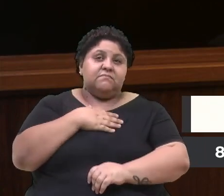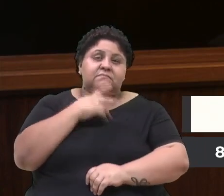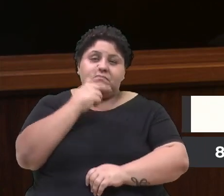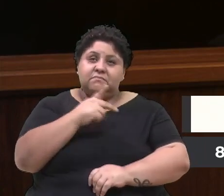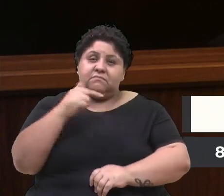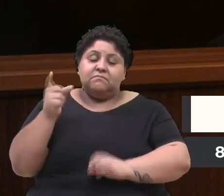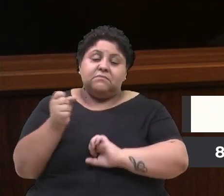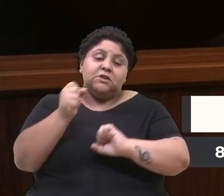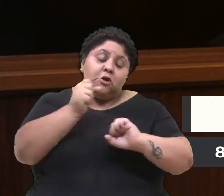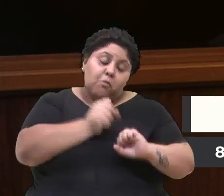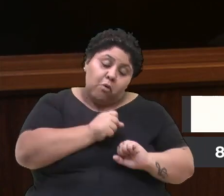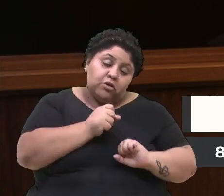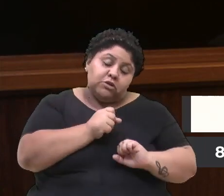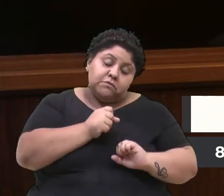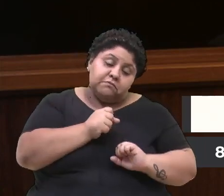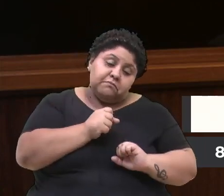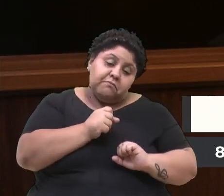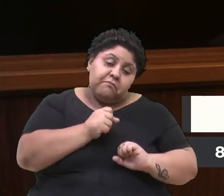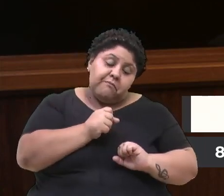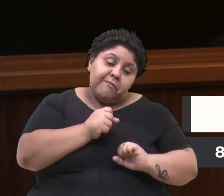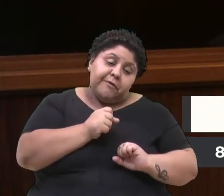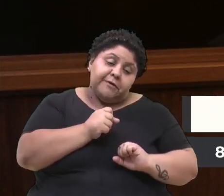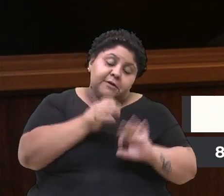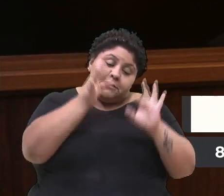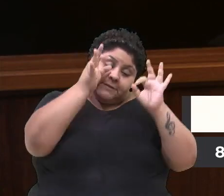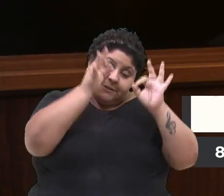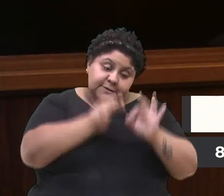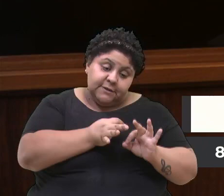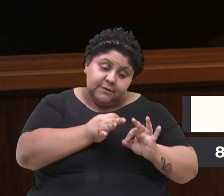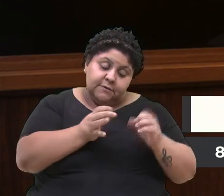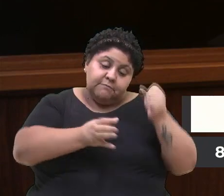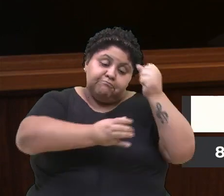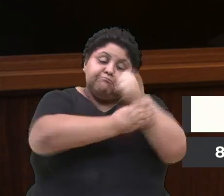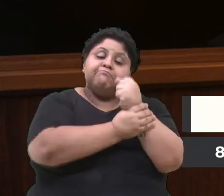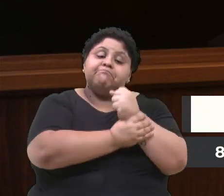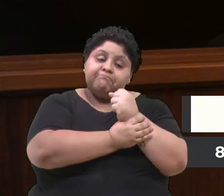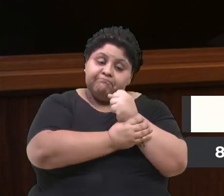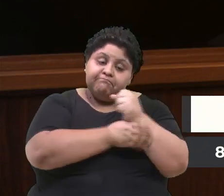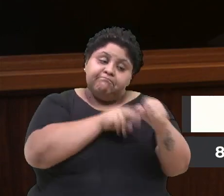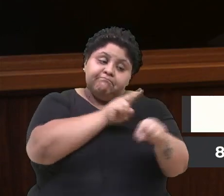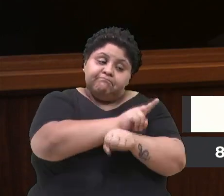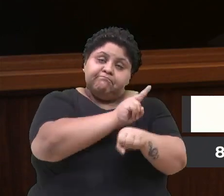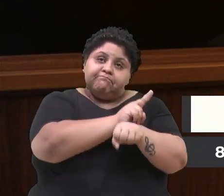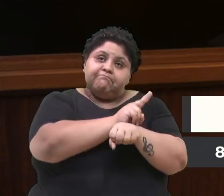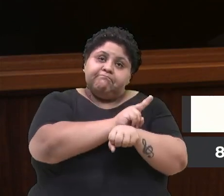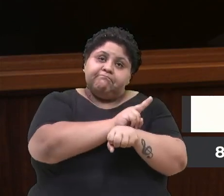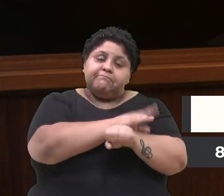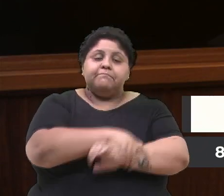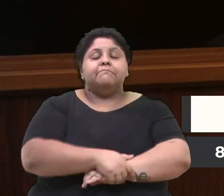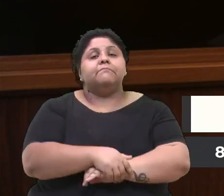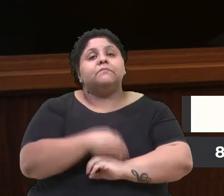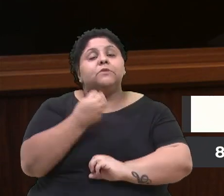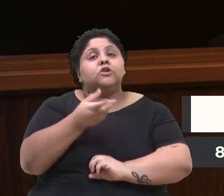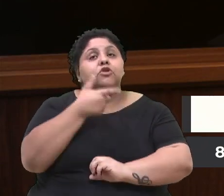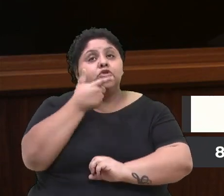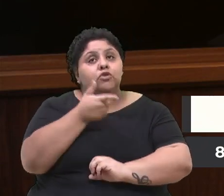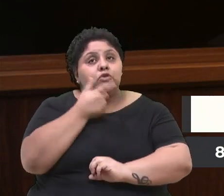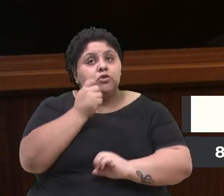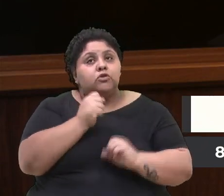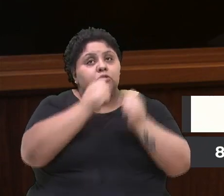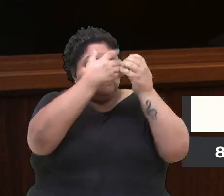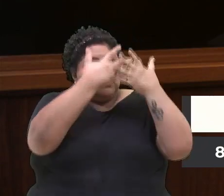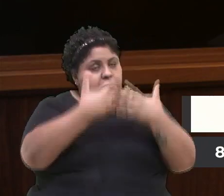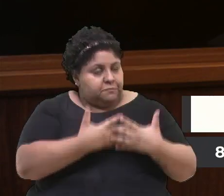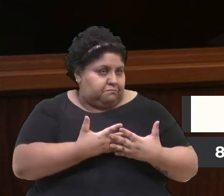vir ao encontro de garantir essas vagas. Como disse na exposição de motivos,